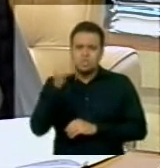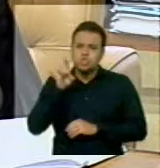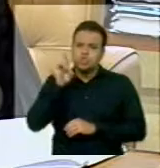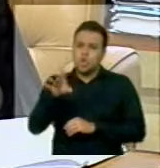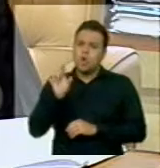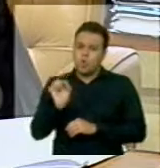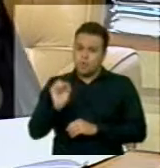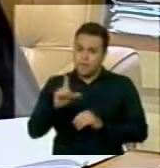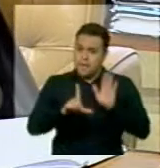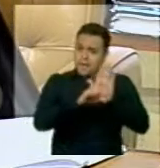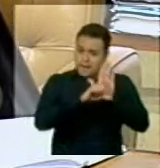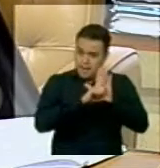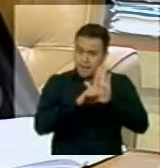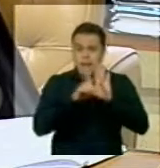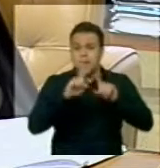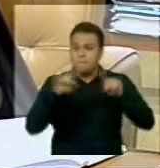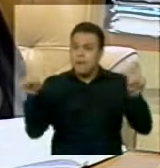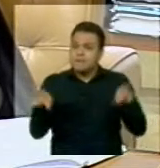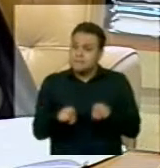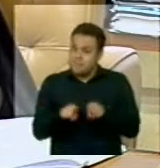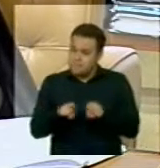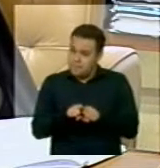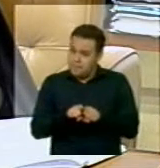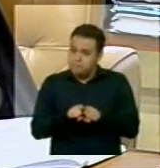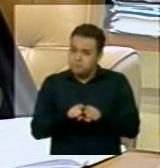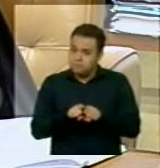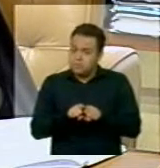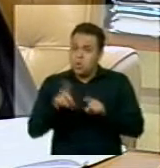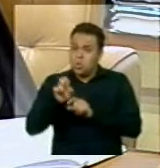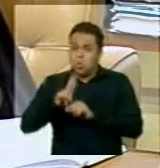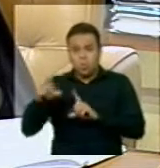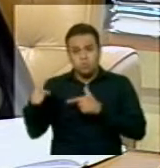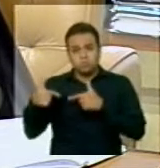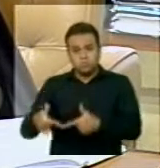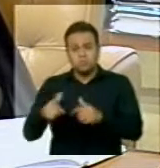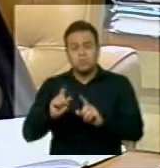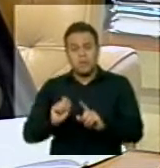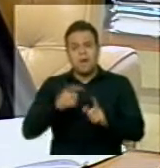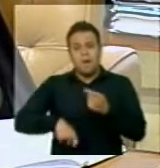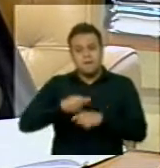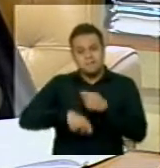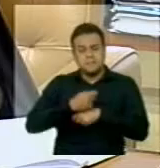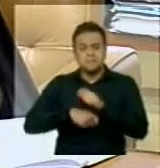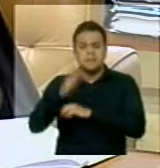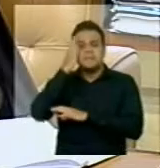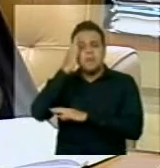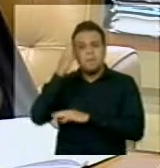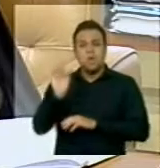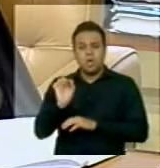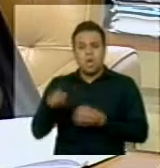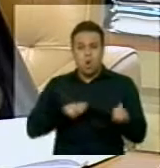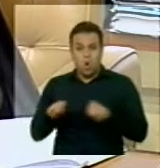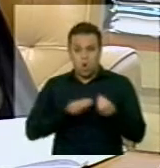plano da lei, como no plano mesmo da sua execução administrativa, é saber em que